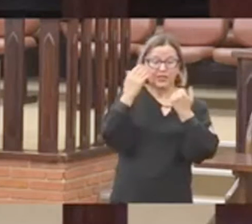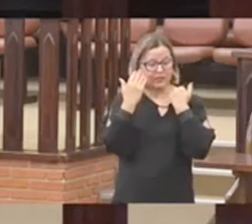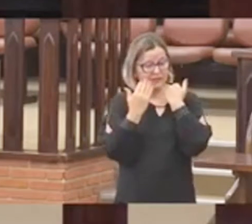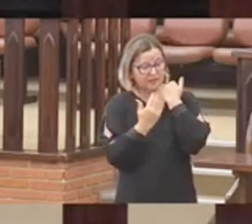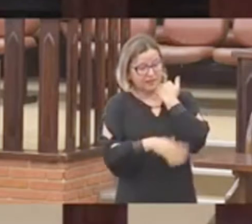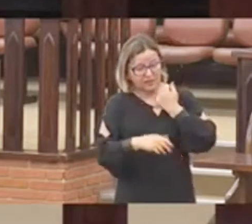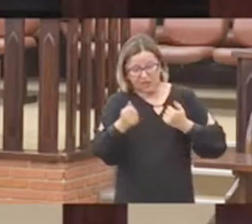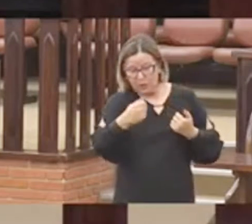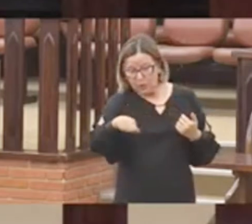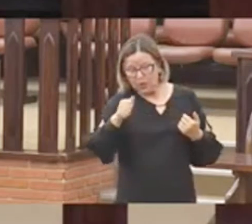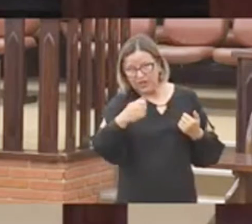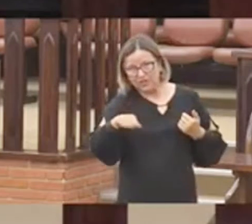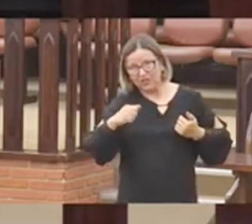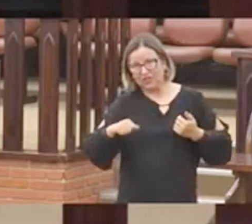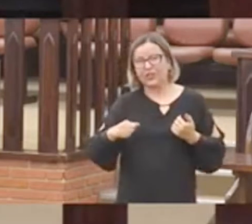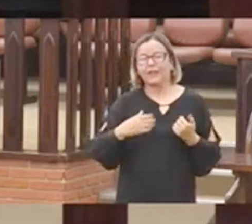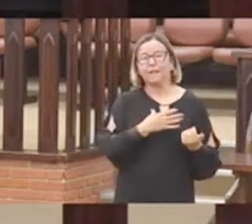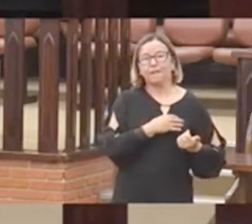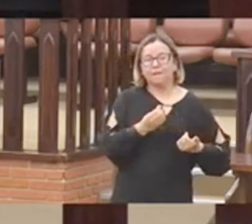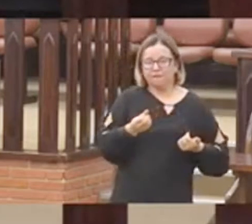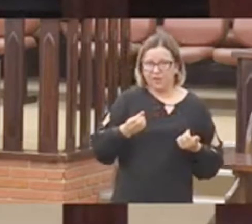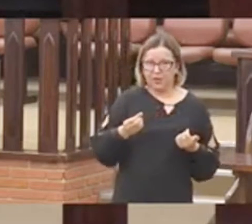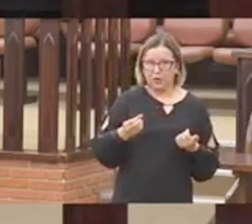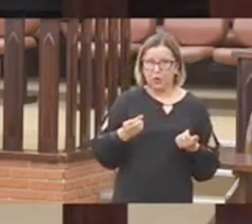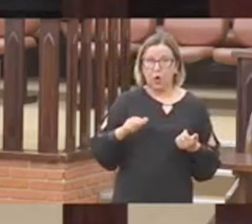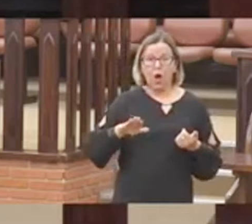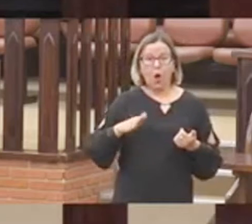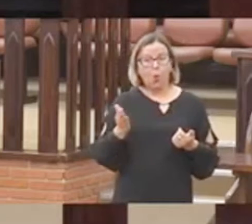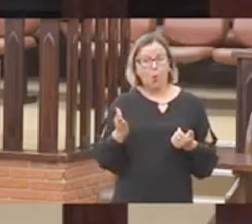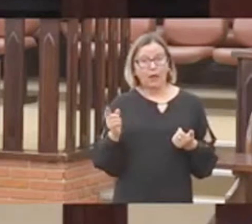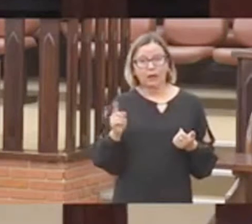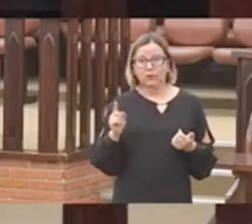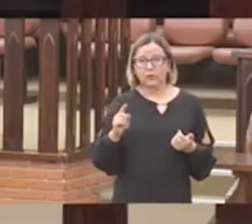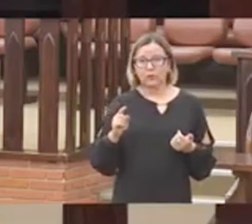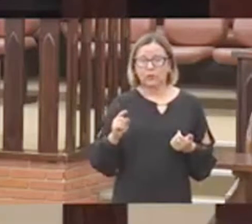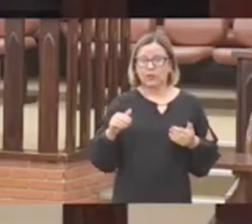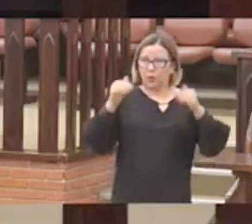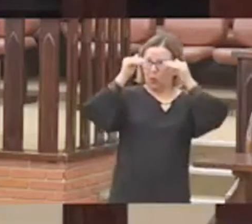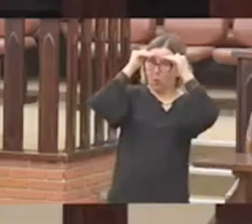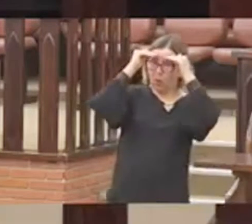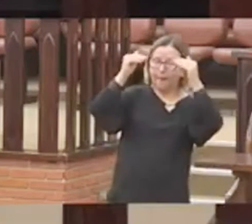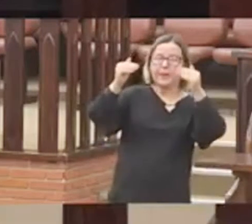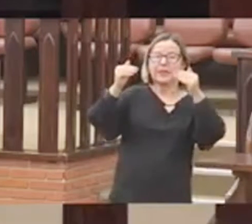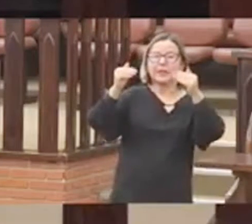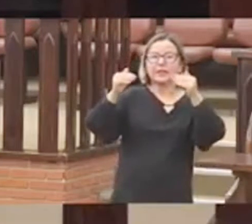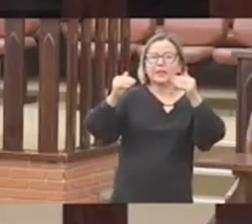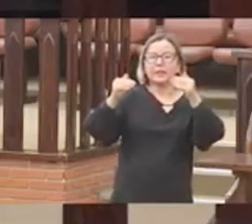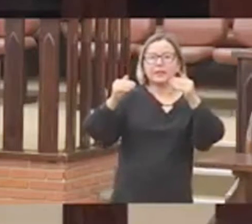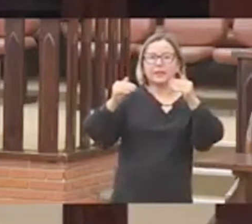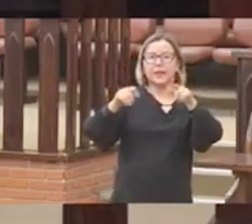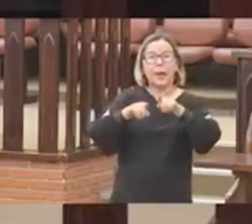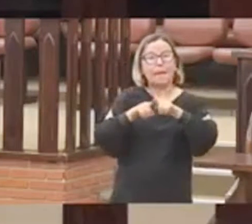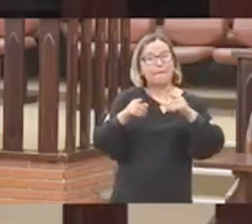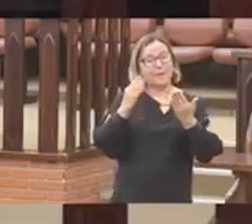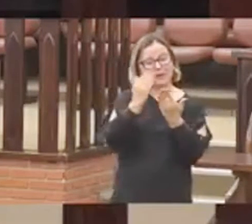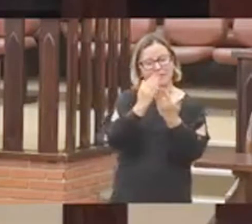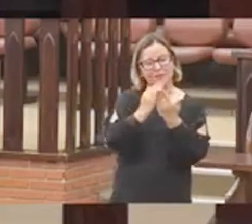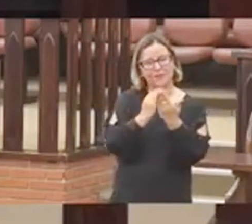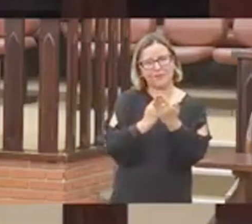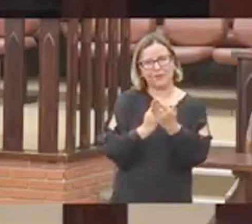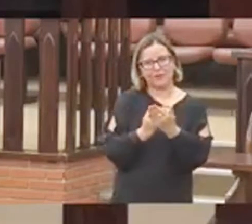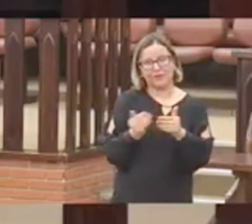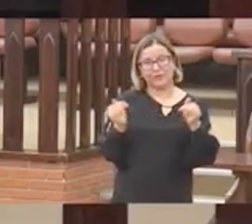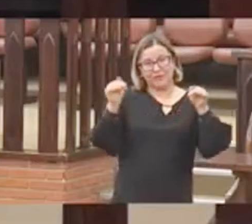filhos, quando eles estão em desobediência ou rebeldia, o propósito final é não